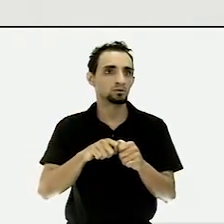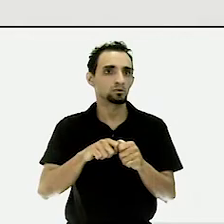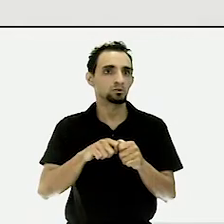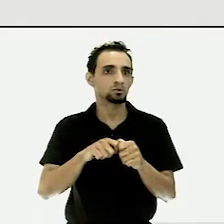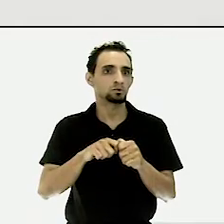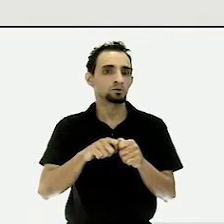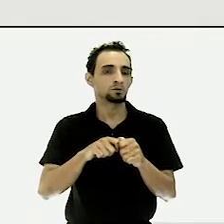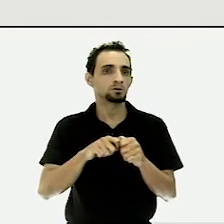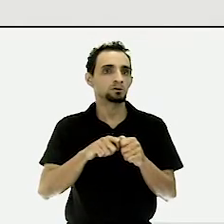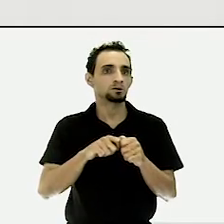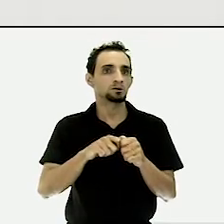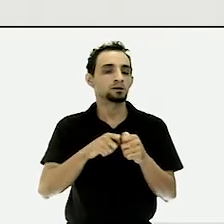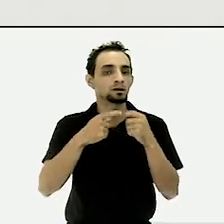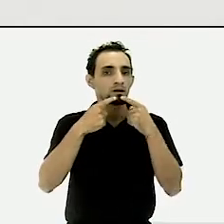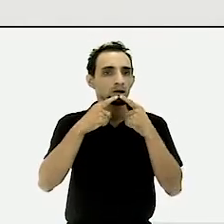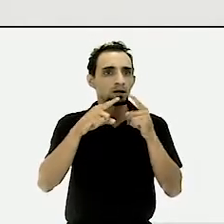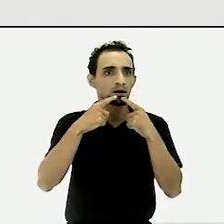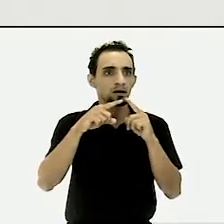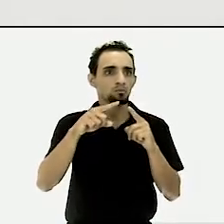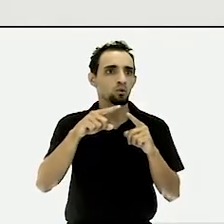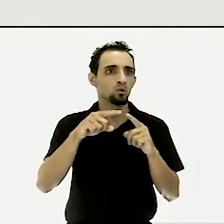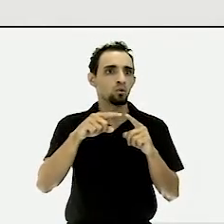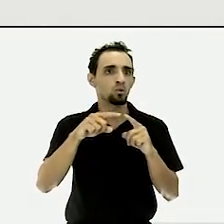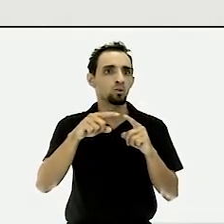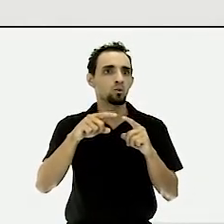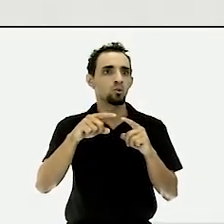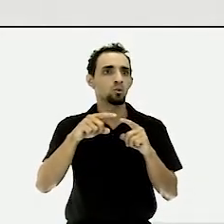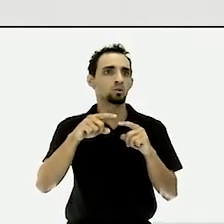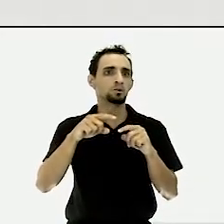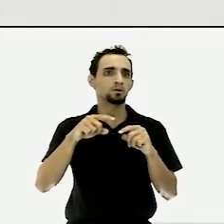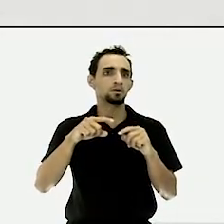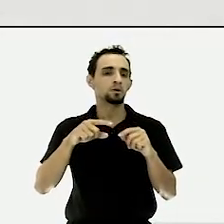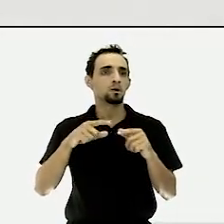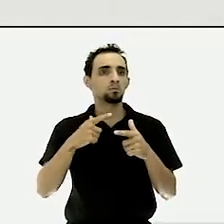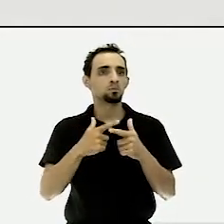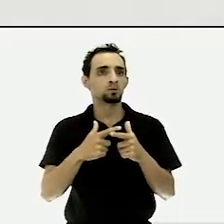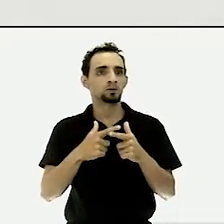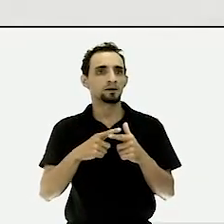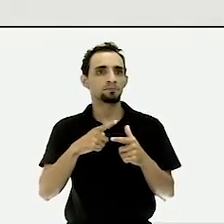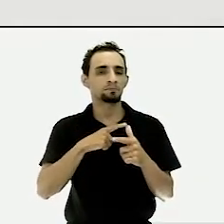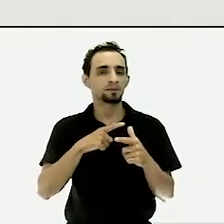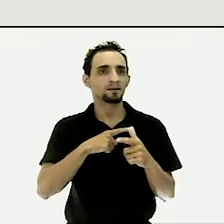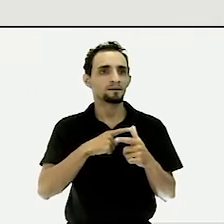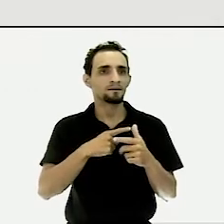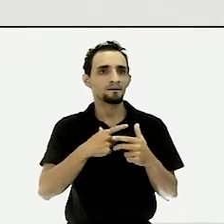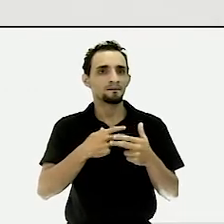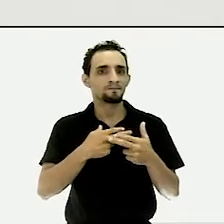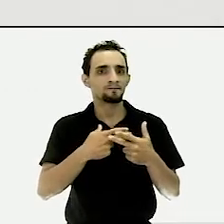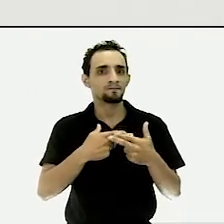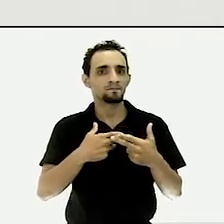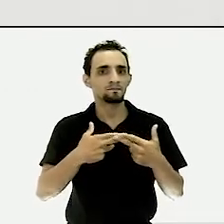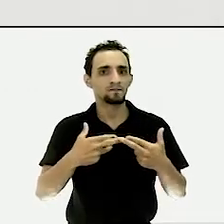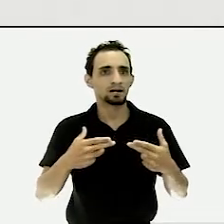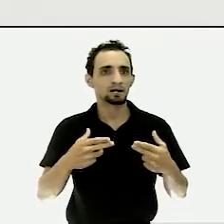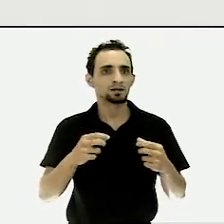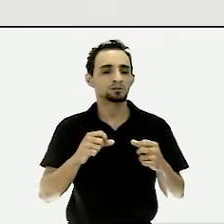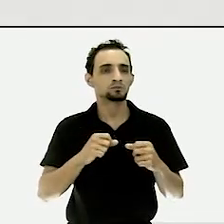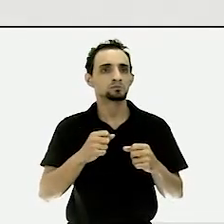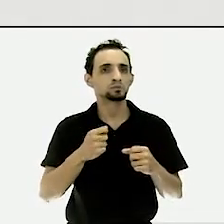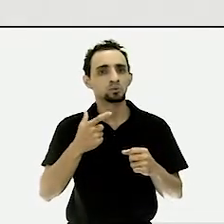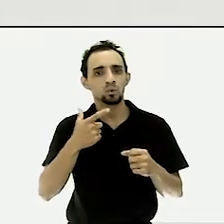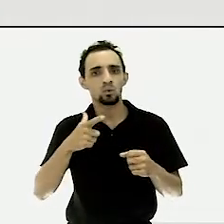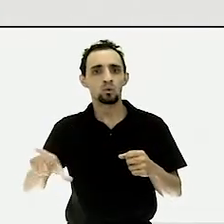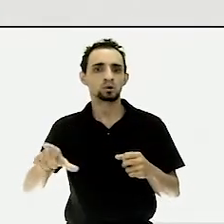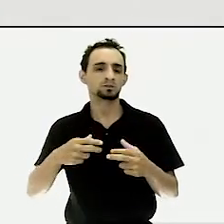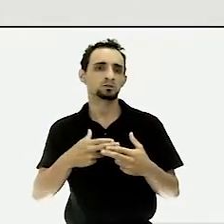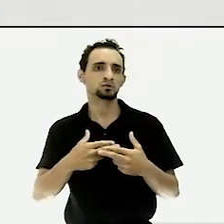no município de vocês. Porque vai que acontece qualquer coisa, fica feio. Vamos esperar chegar o dinheiro. É, ele falou de uma